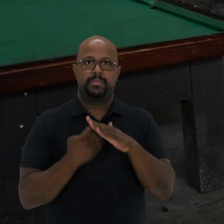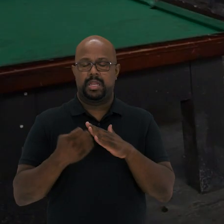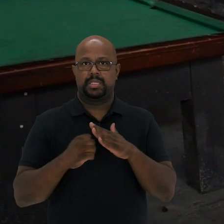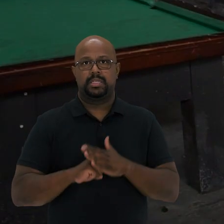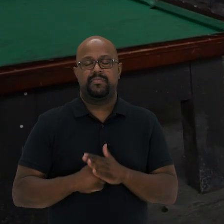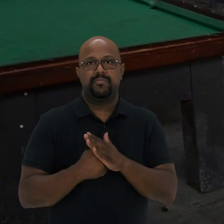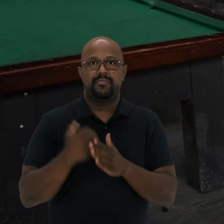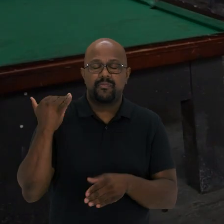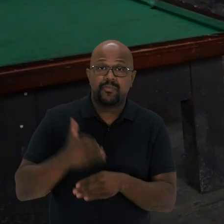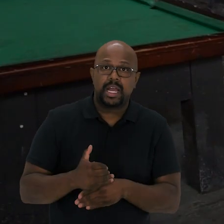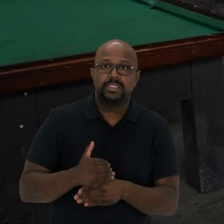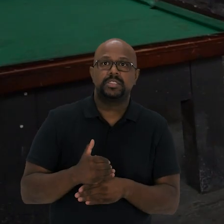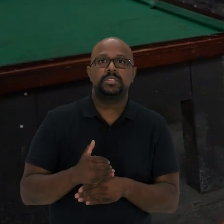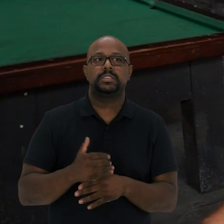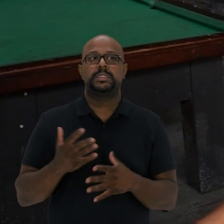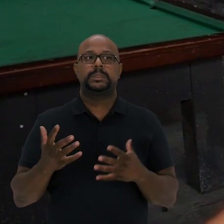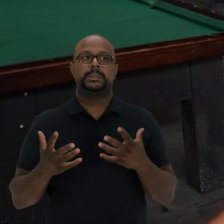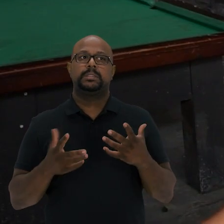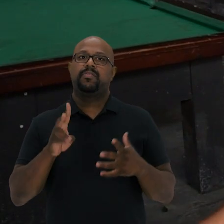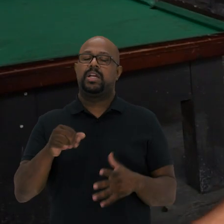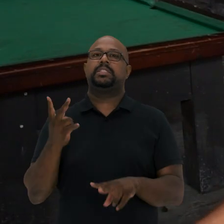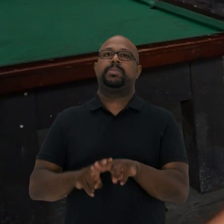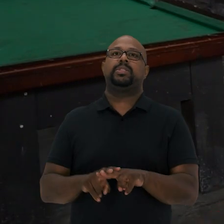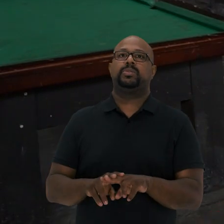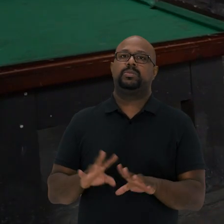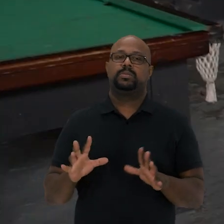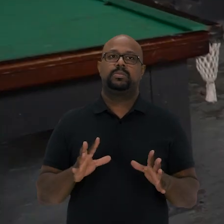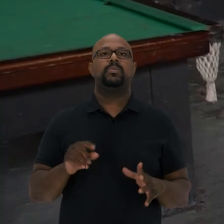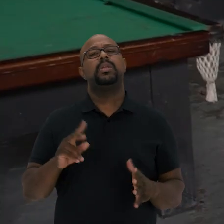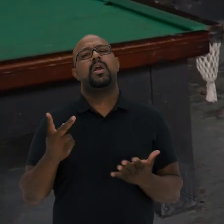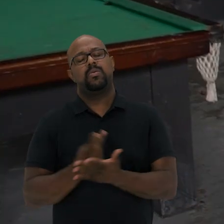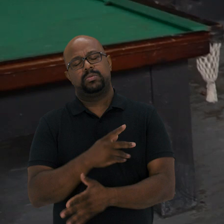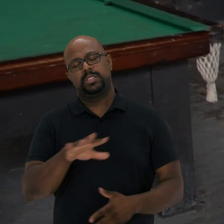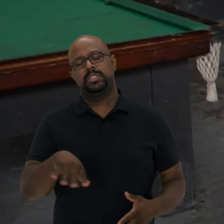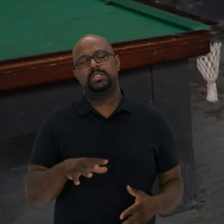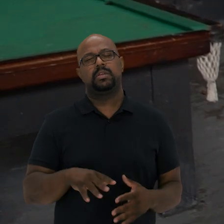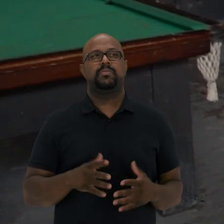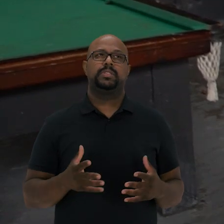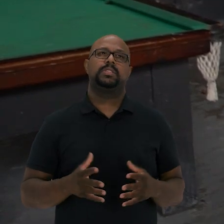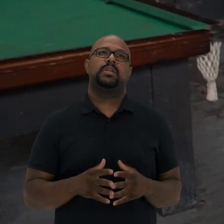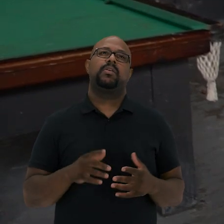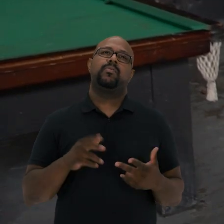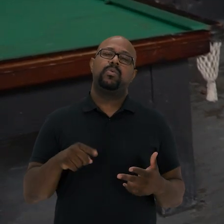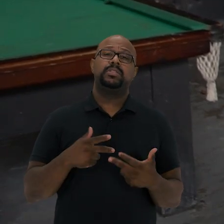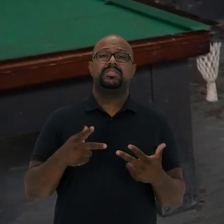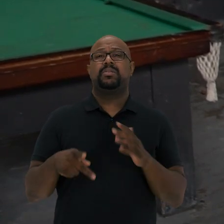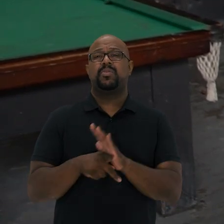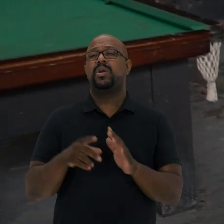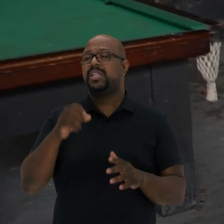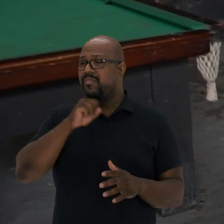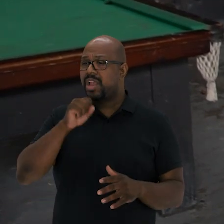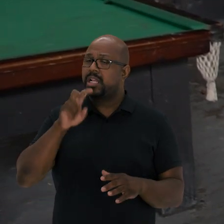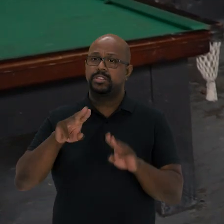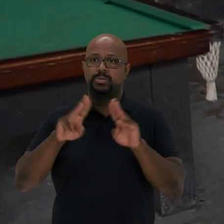uma empresa, né, já se fala, vão ser presos. O que aconteceu, vamos dizer assim, coisa velha é coisa de